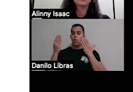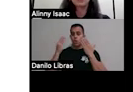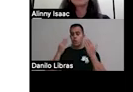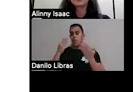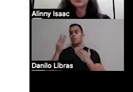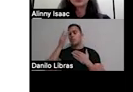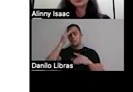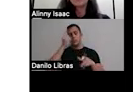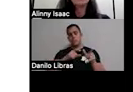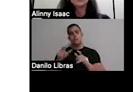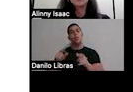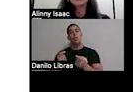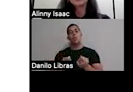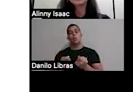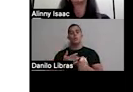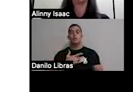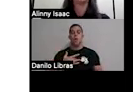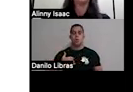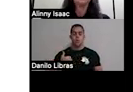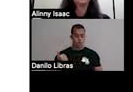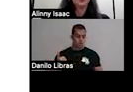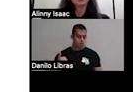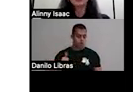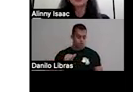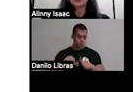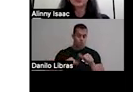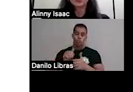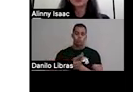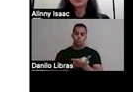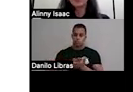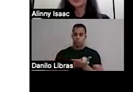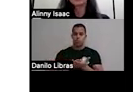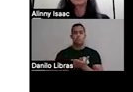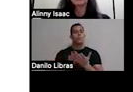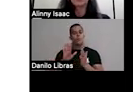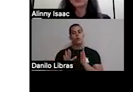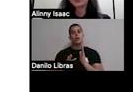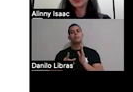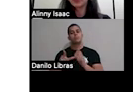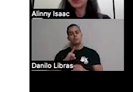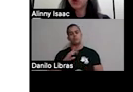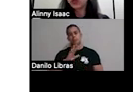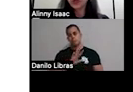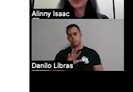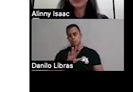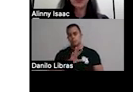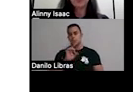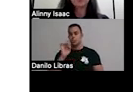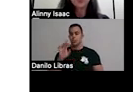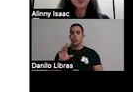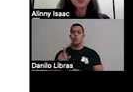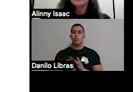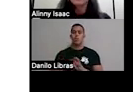controles saudáveis. A gente não viu nenhuma alteração no hipocampo, é estatisticamente significante. Foi apenas mesmo no córtex